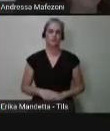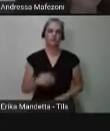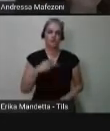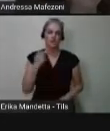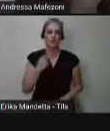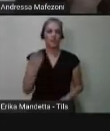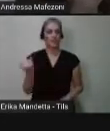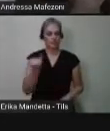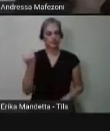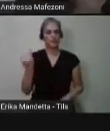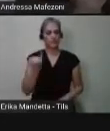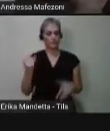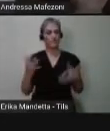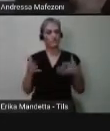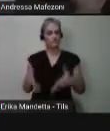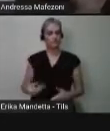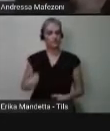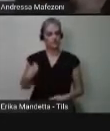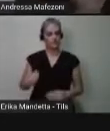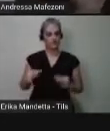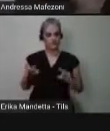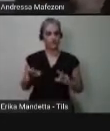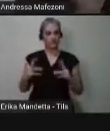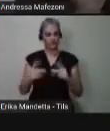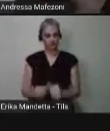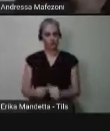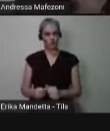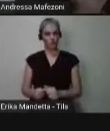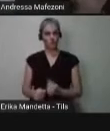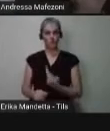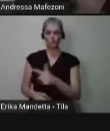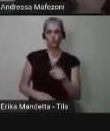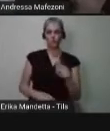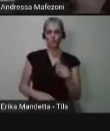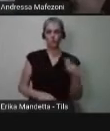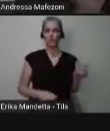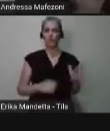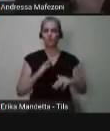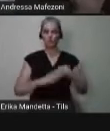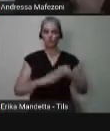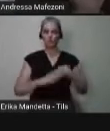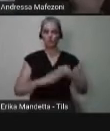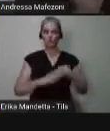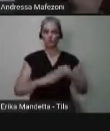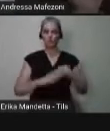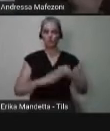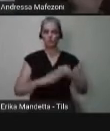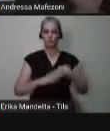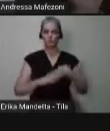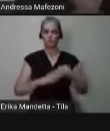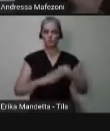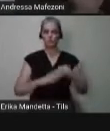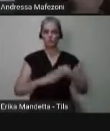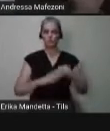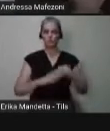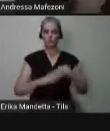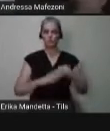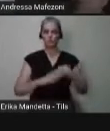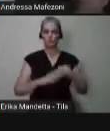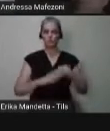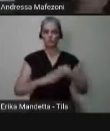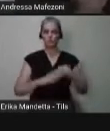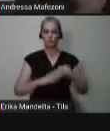a participação de todos os demais profissionais que desempenham as mais diversas funções, nós